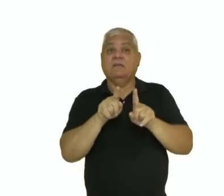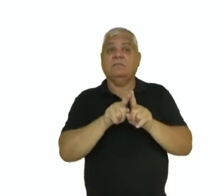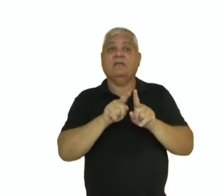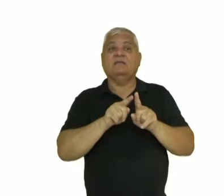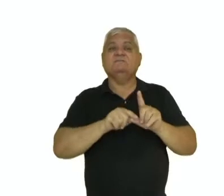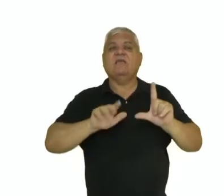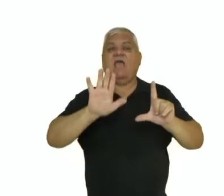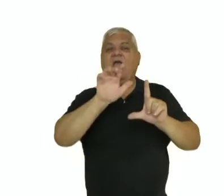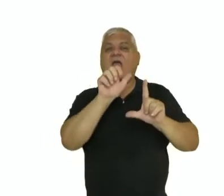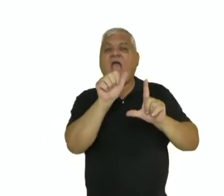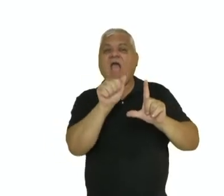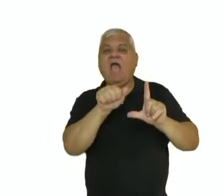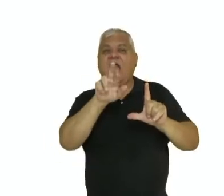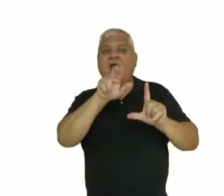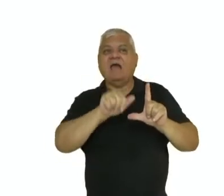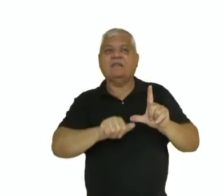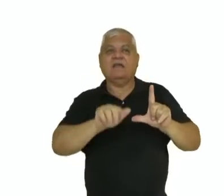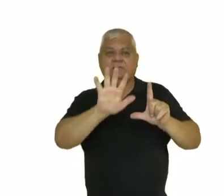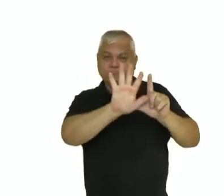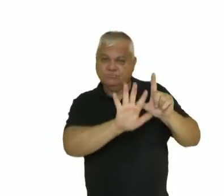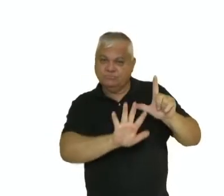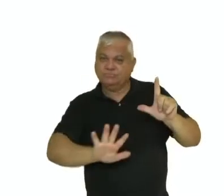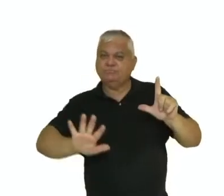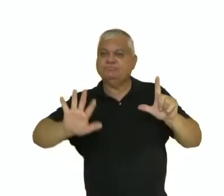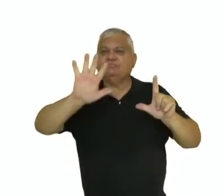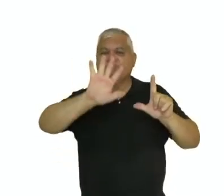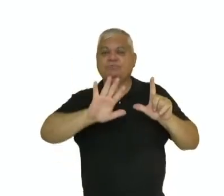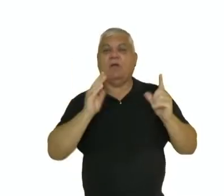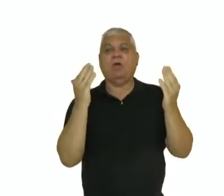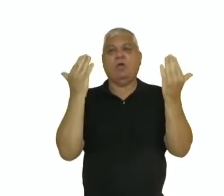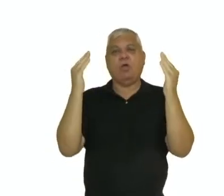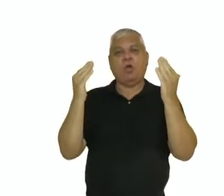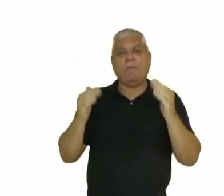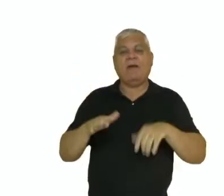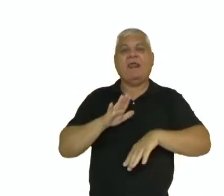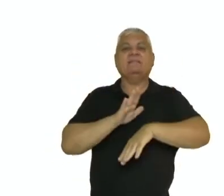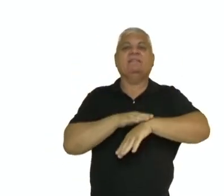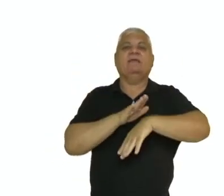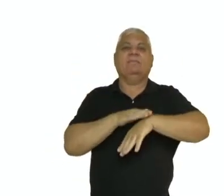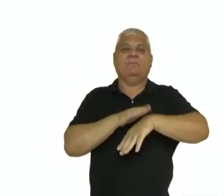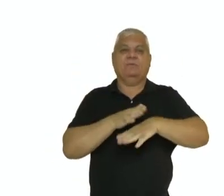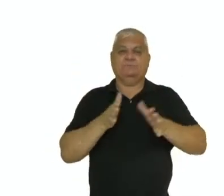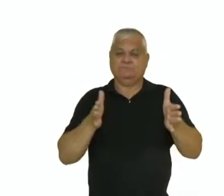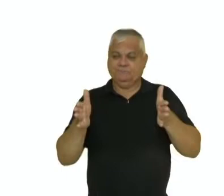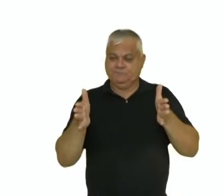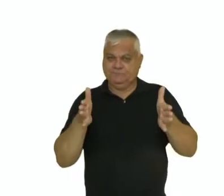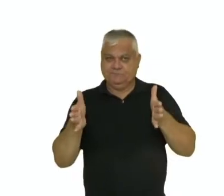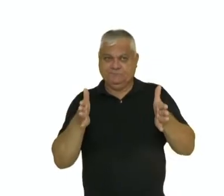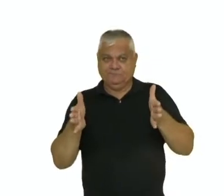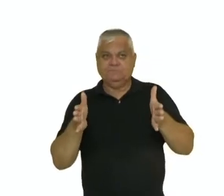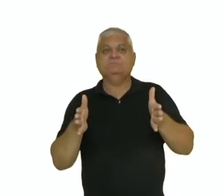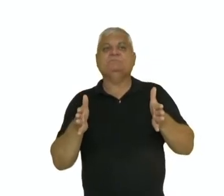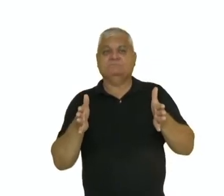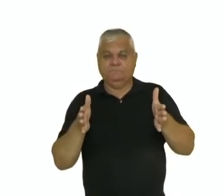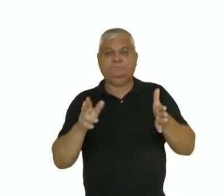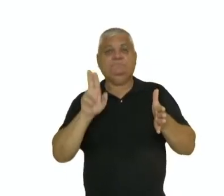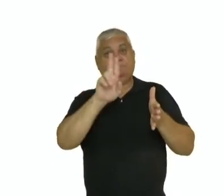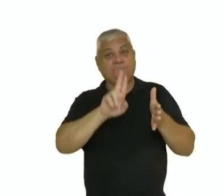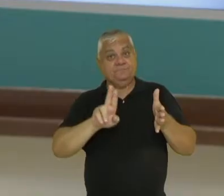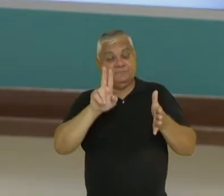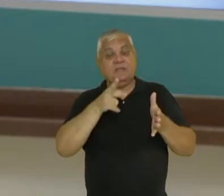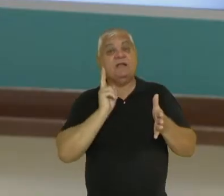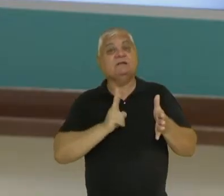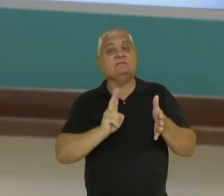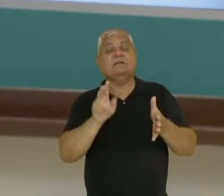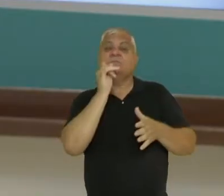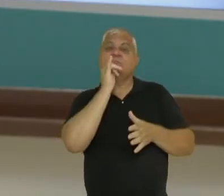área compara as variáveis em relação ao tempo. Então, um gráfico de área, muitas vezes, esse tipo de gráfico aparece quando você